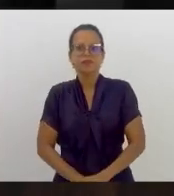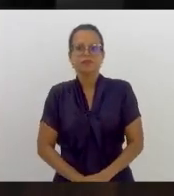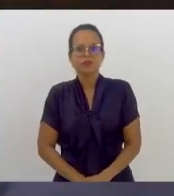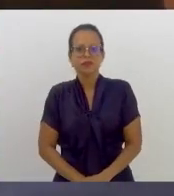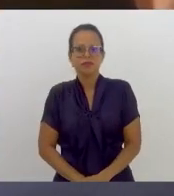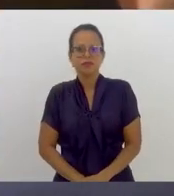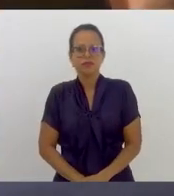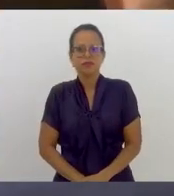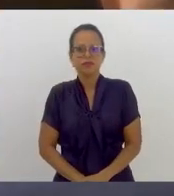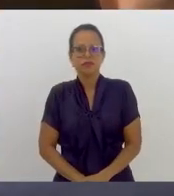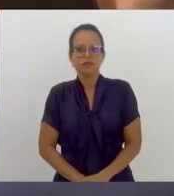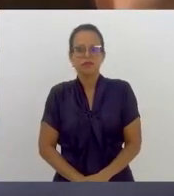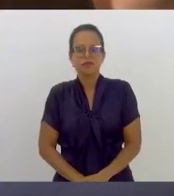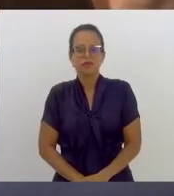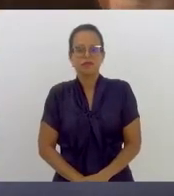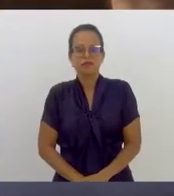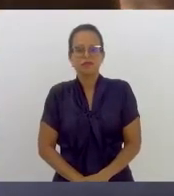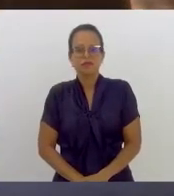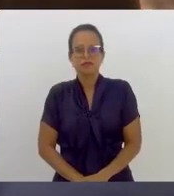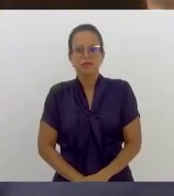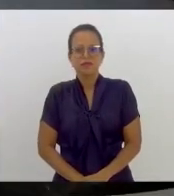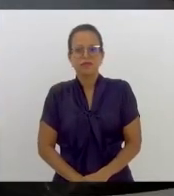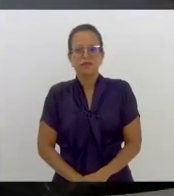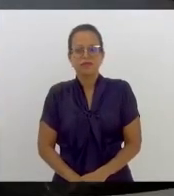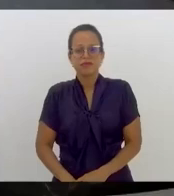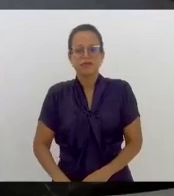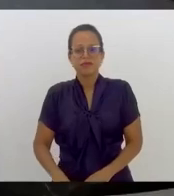liderança do governo, senhor presidente.